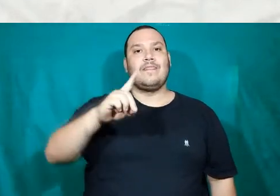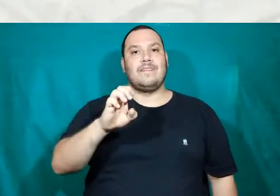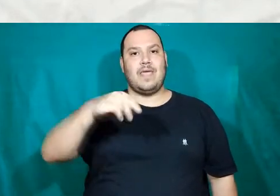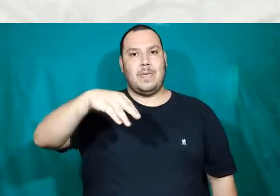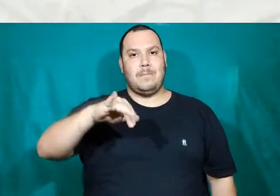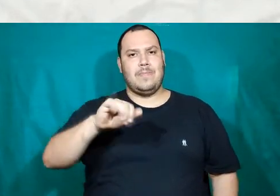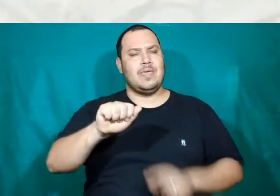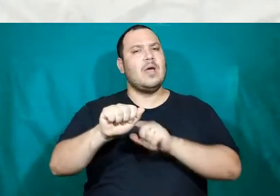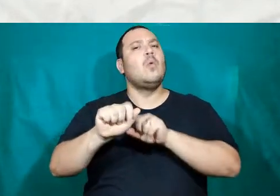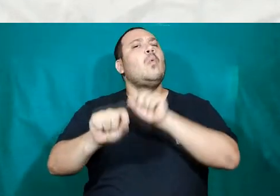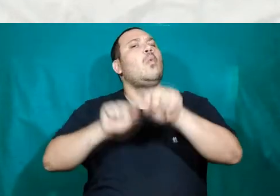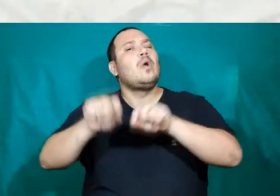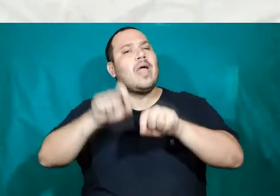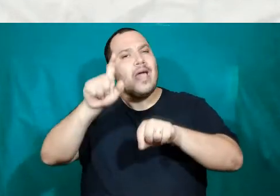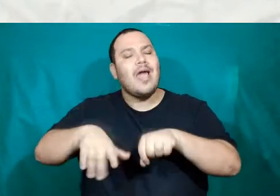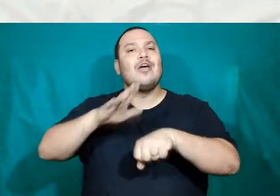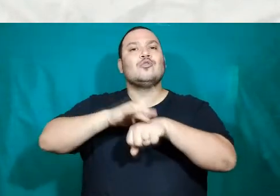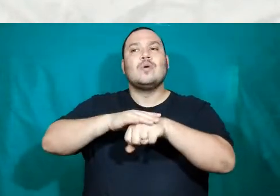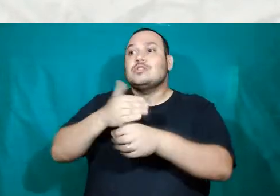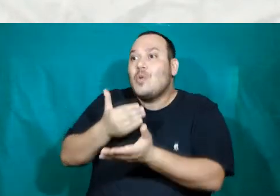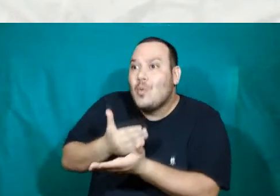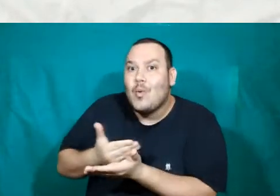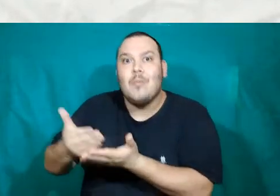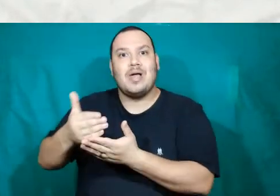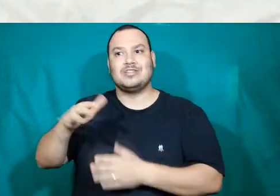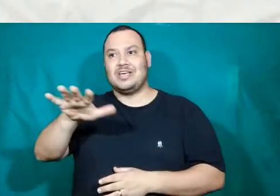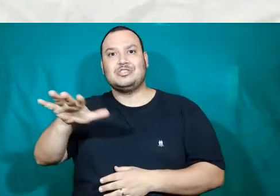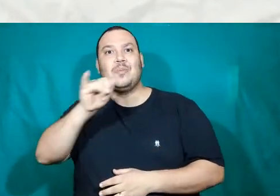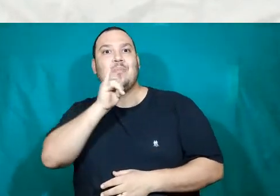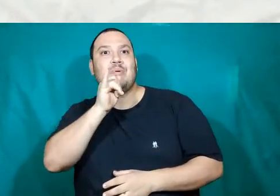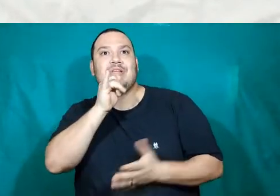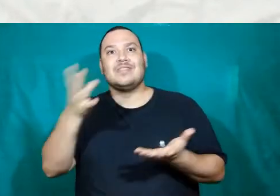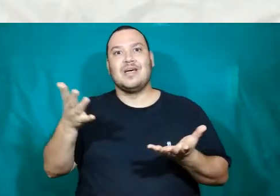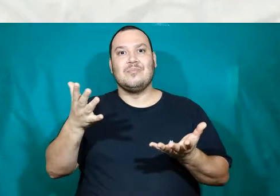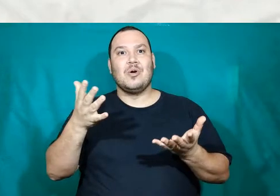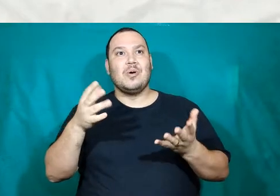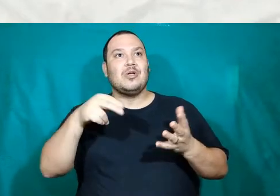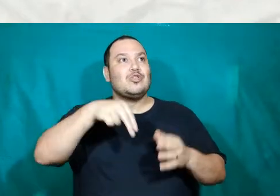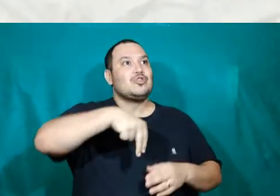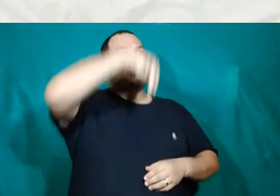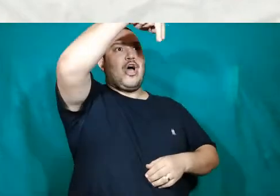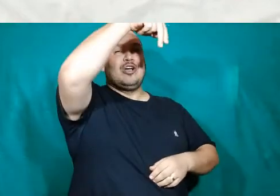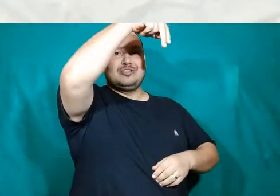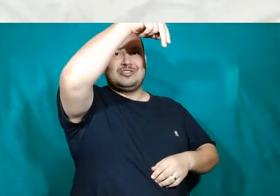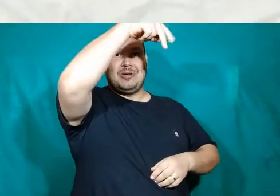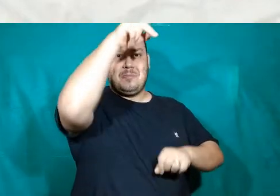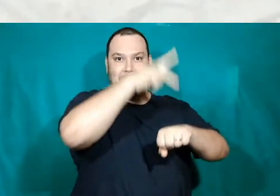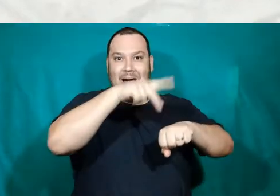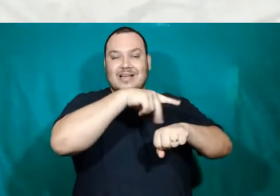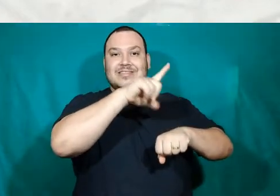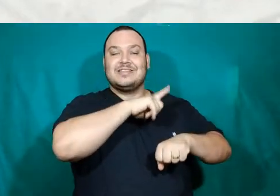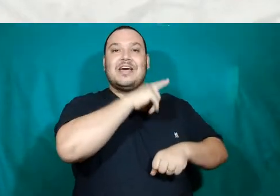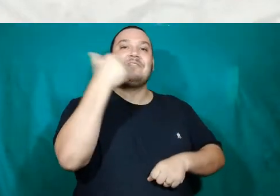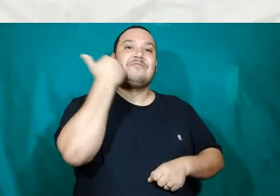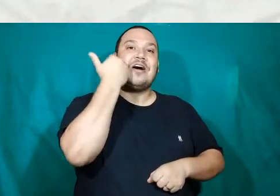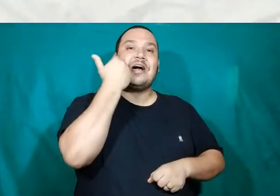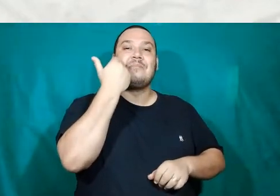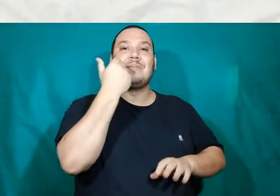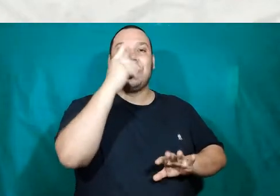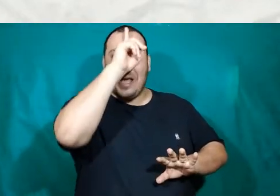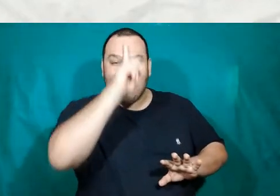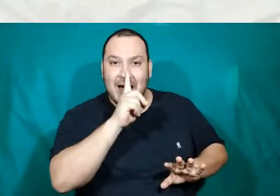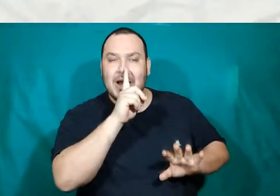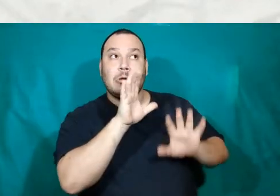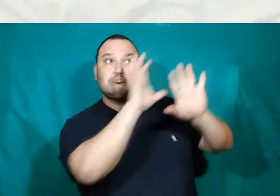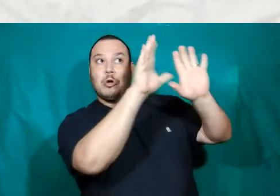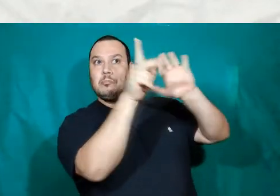região, como é a febre amarela para a região norte do país. Há sempre um basal de casos esperados para aquela doença naquela região em específico.